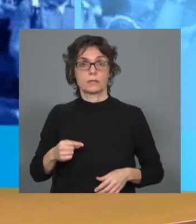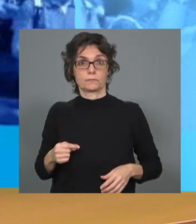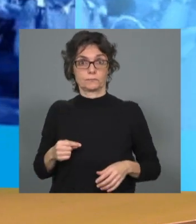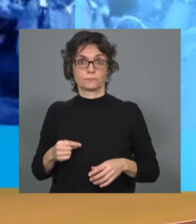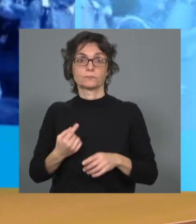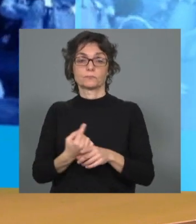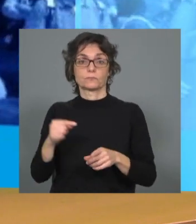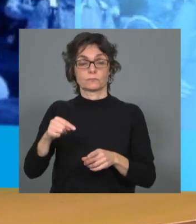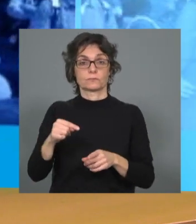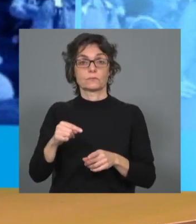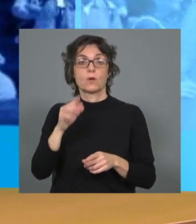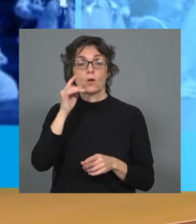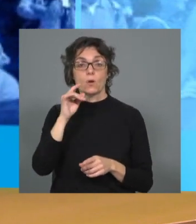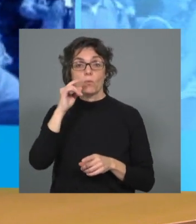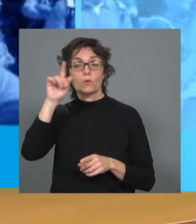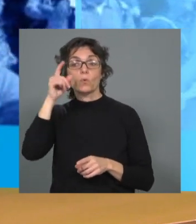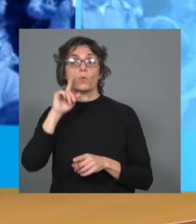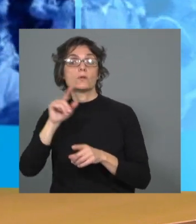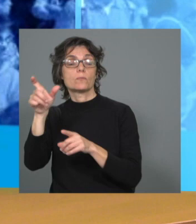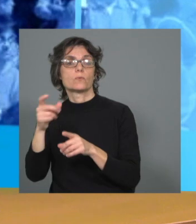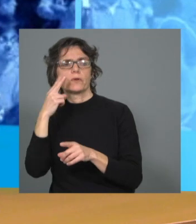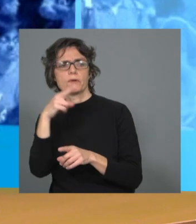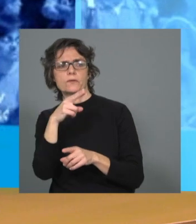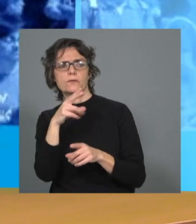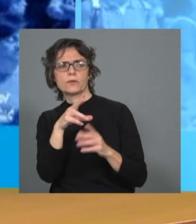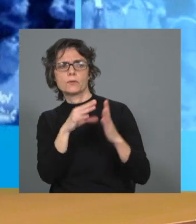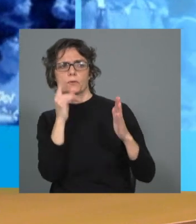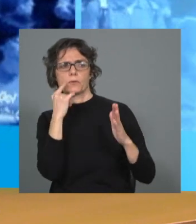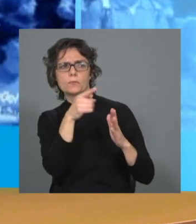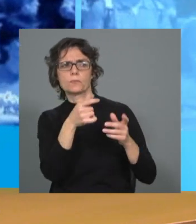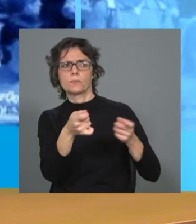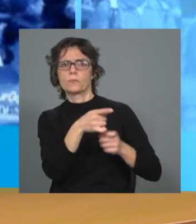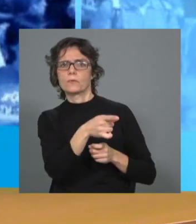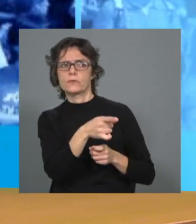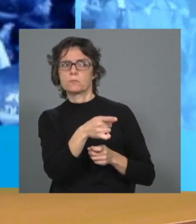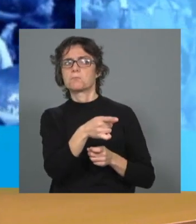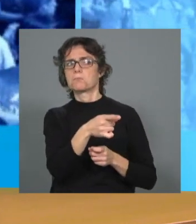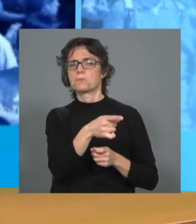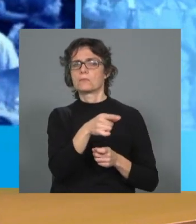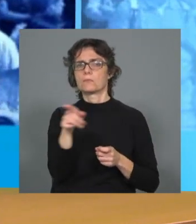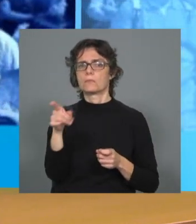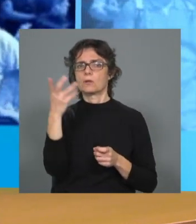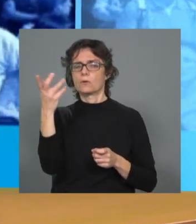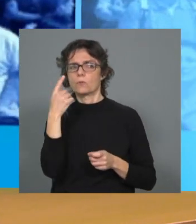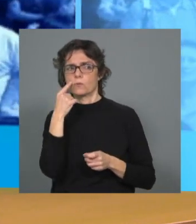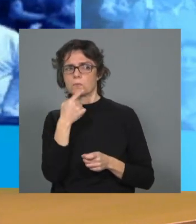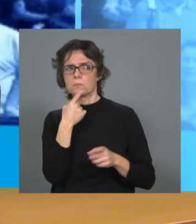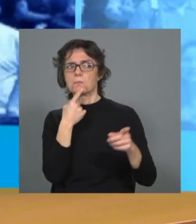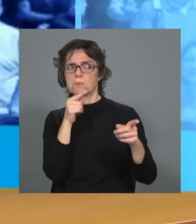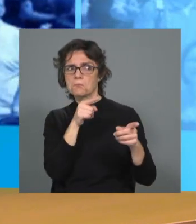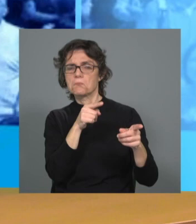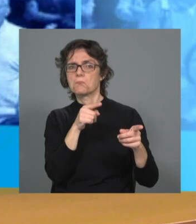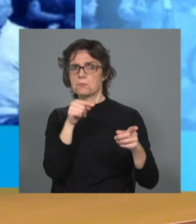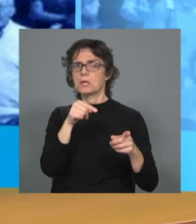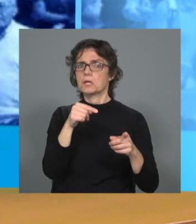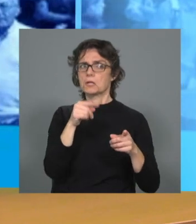facto delas liderarem esses processos, esses momentos de formação e de dinâmica, permitiu, por um lado, às outras mulheres que vêm de outras culturas perceber, há mulheres que